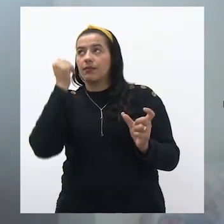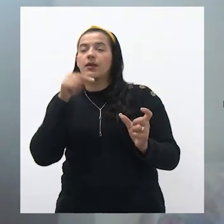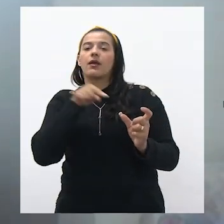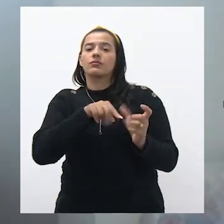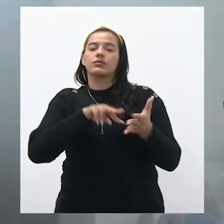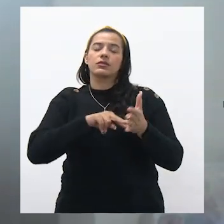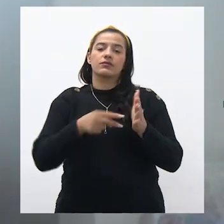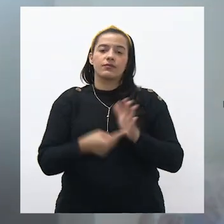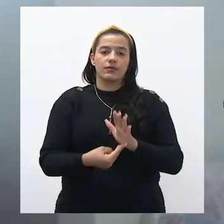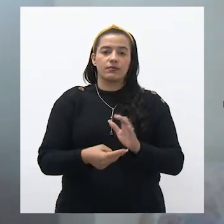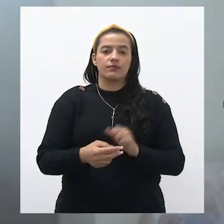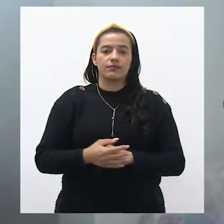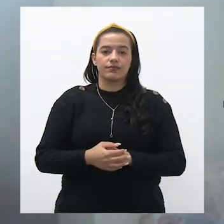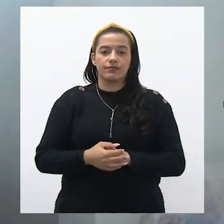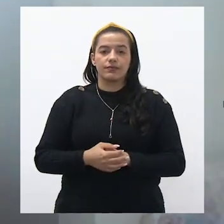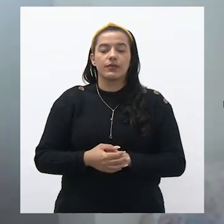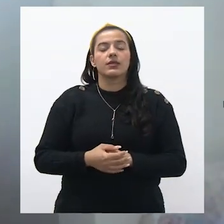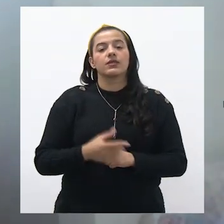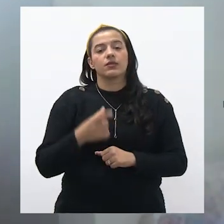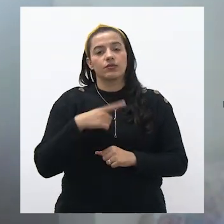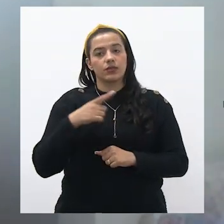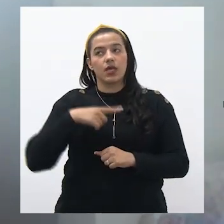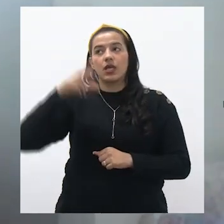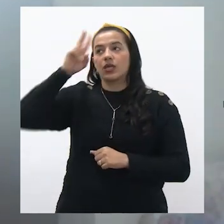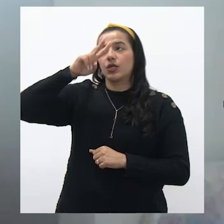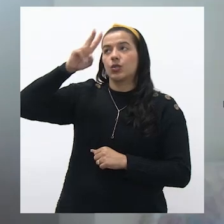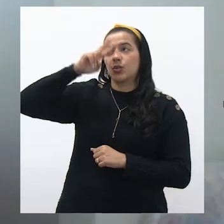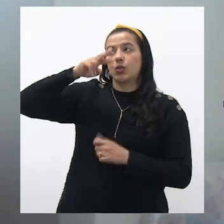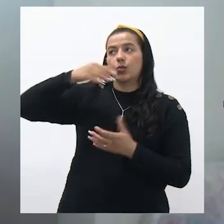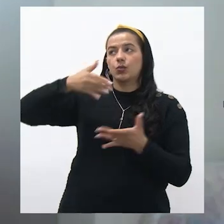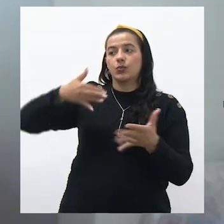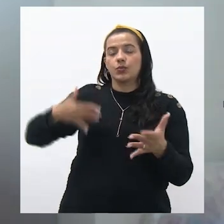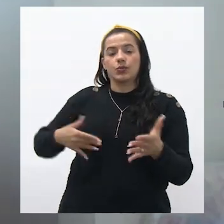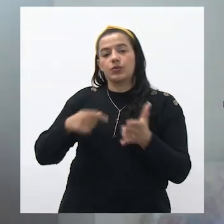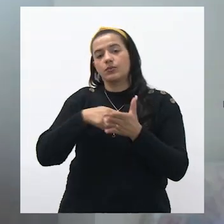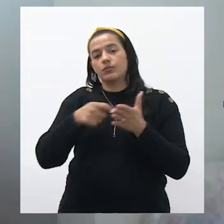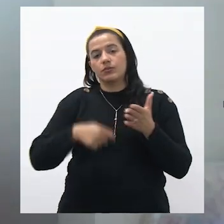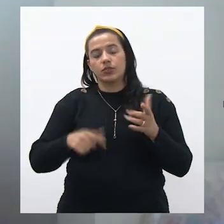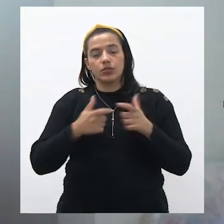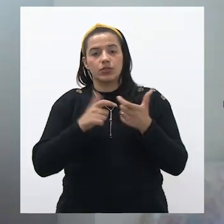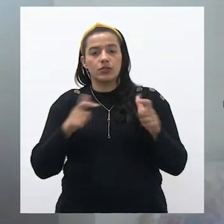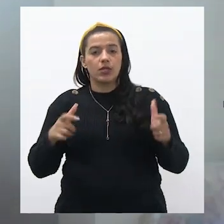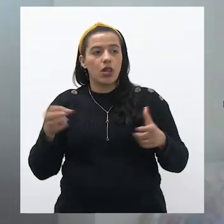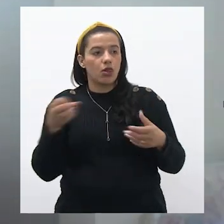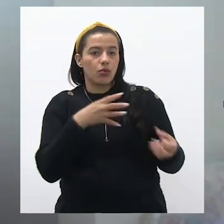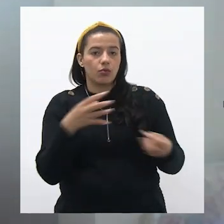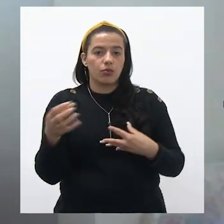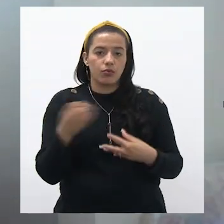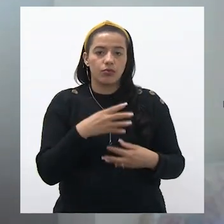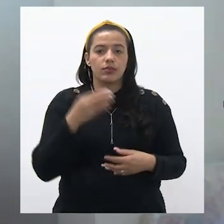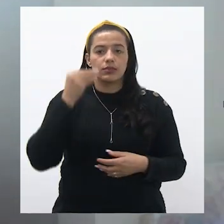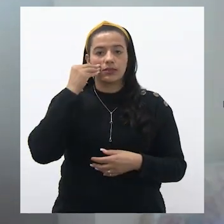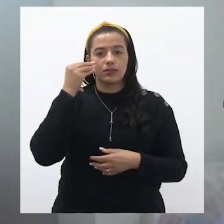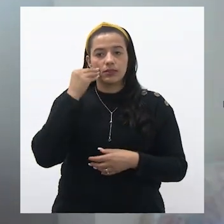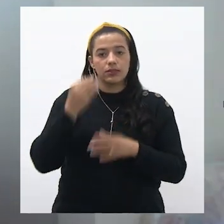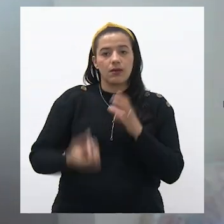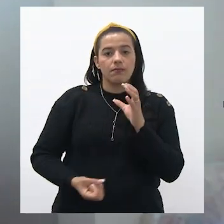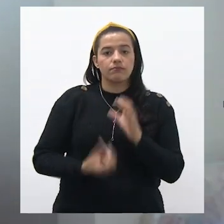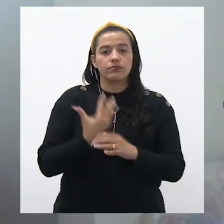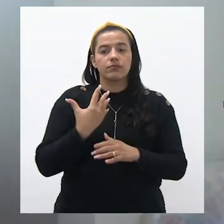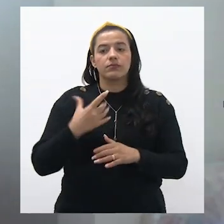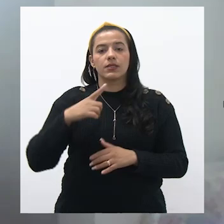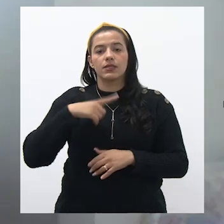falando. Então, a gente tem esse repertório para que a gente possa ampliar e a gente possa criar aquilo que a gente fala sempre nos nossos encontros,